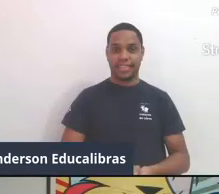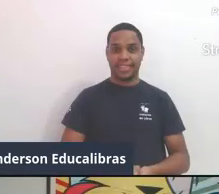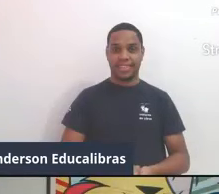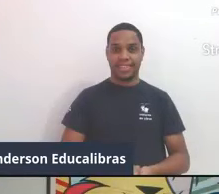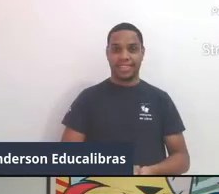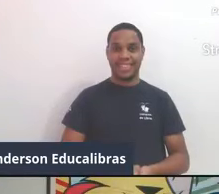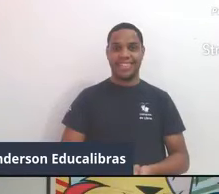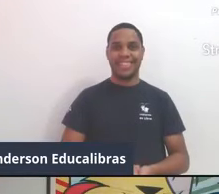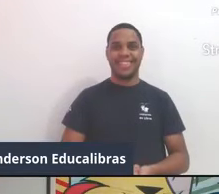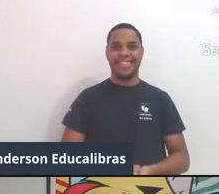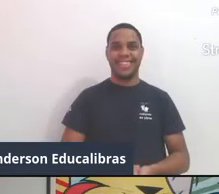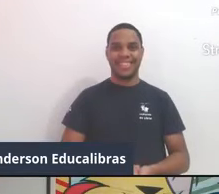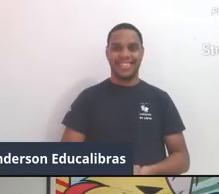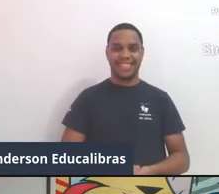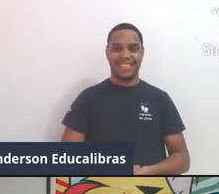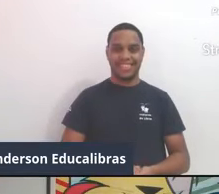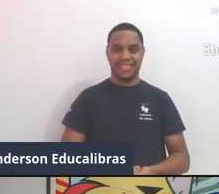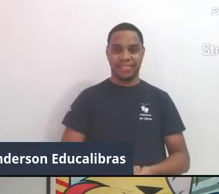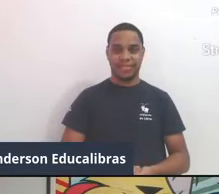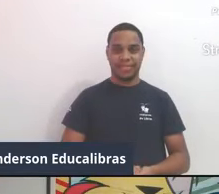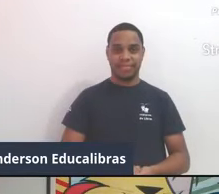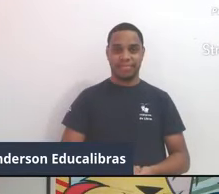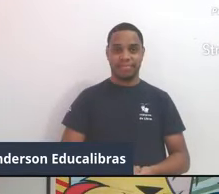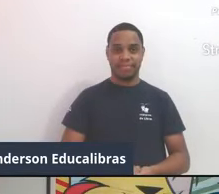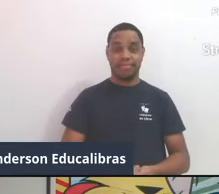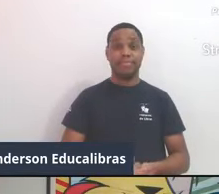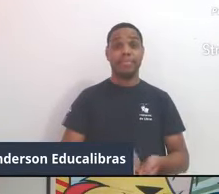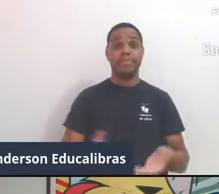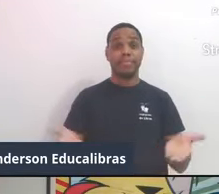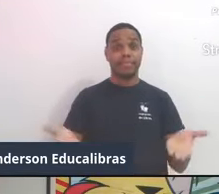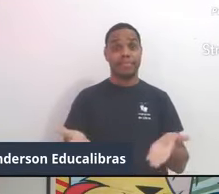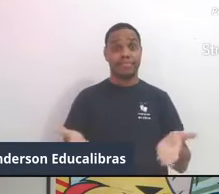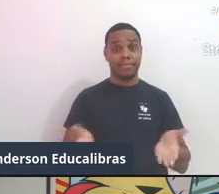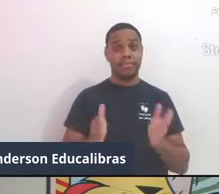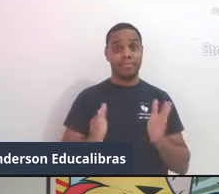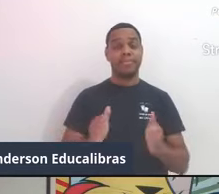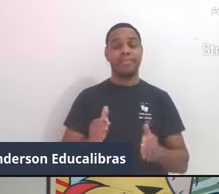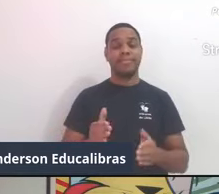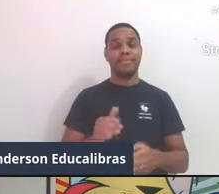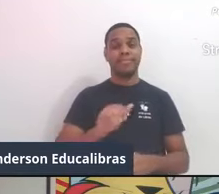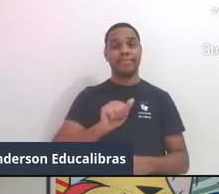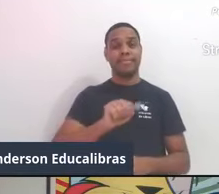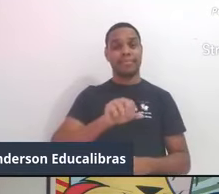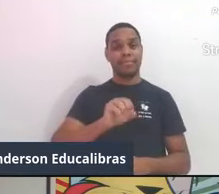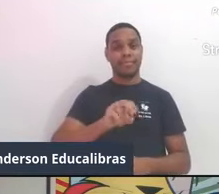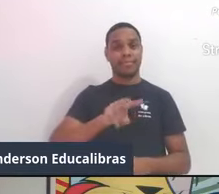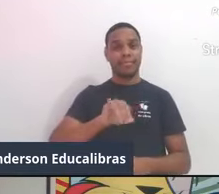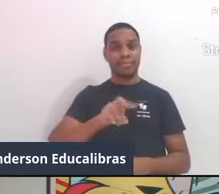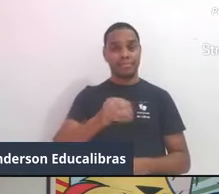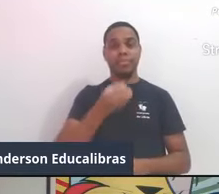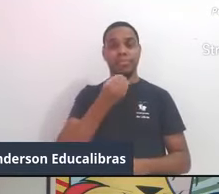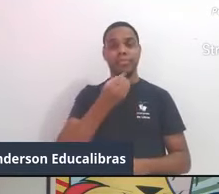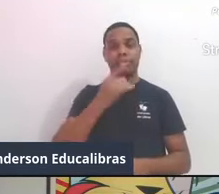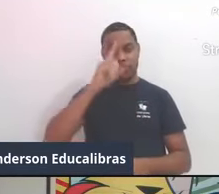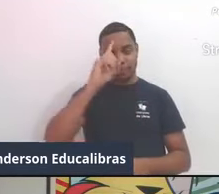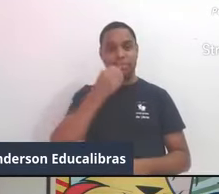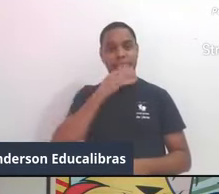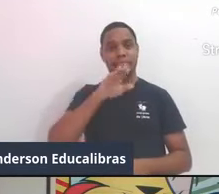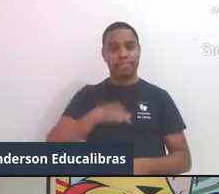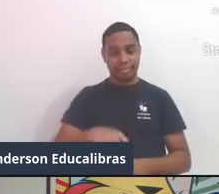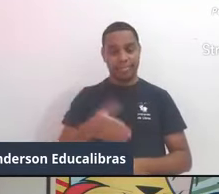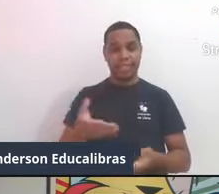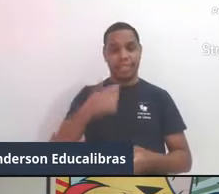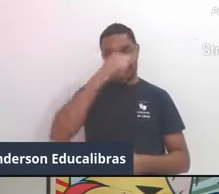categoria ainda. Bom, estamos ao vivo aqui. Bom dia, boa tarde. Anderson, nosso intérprete